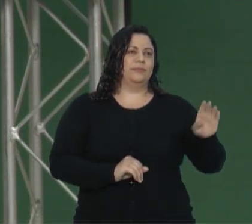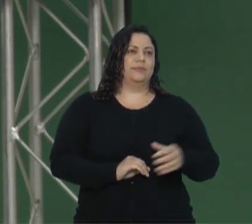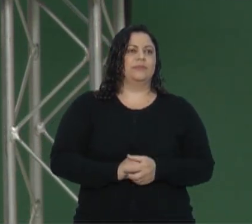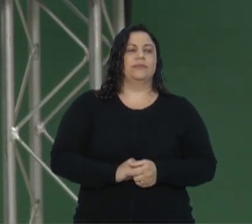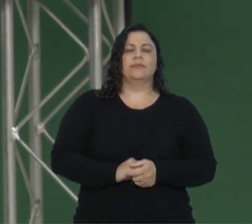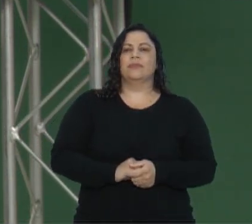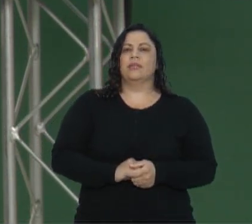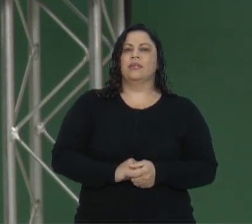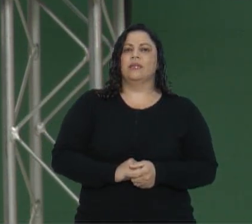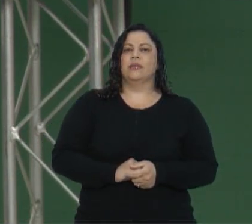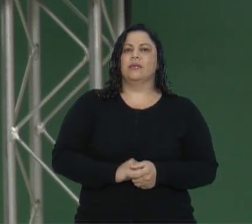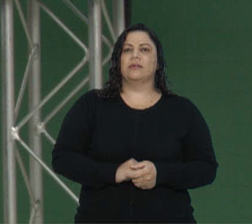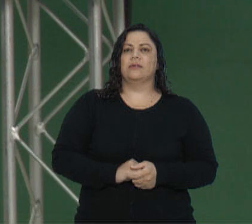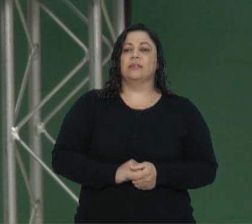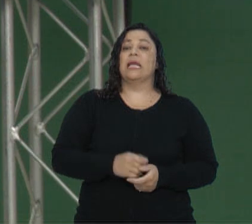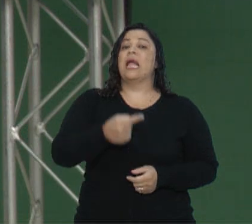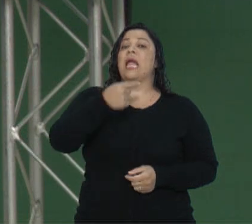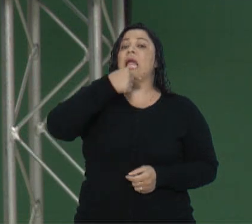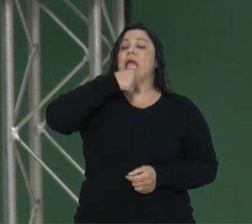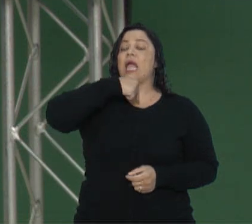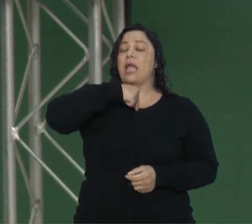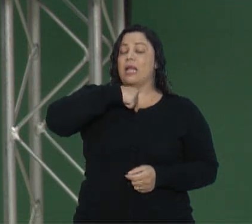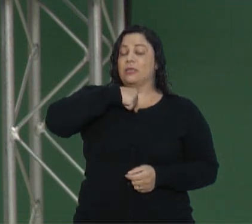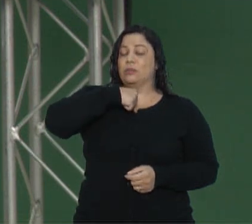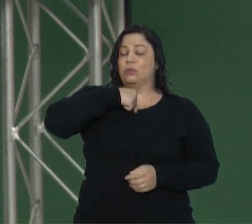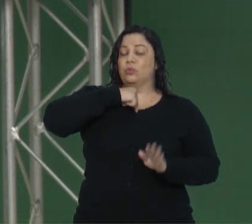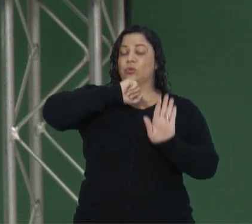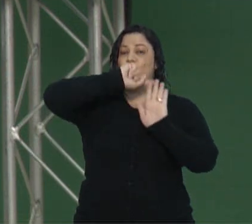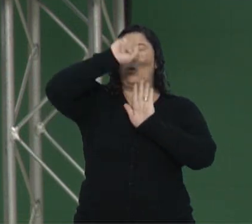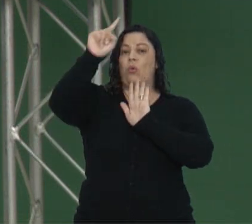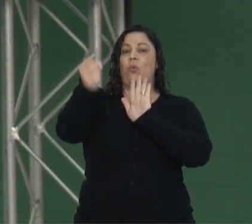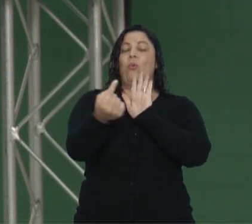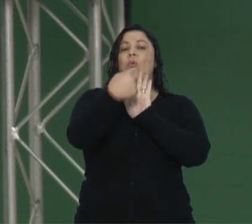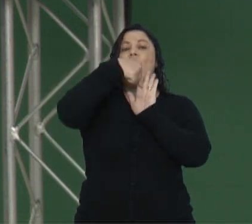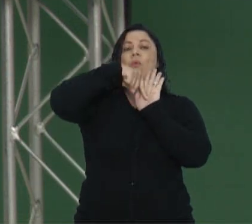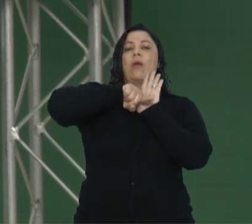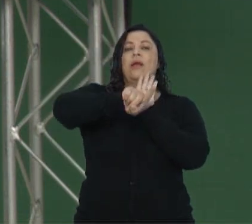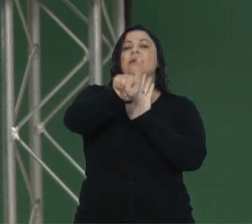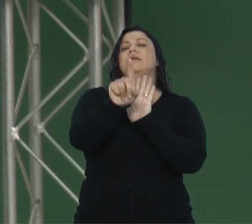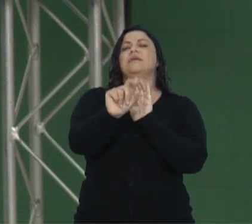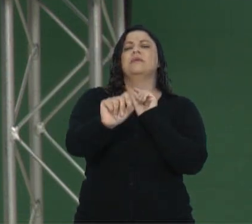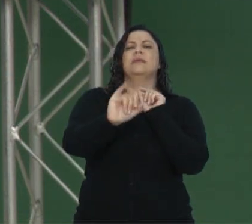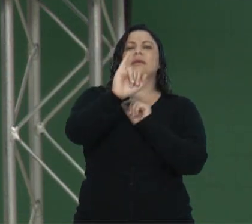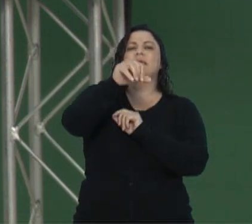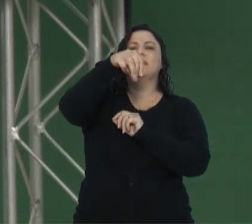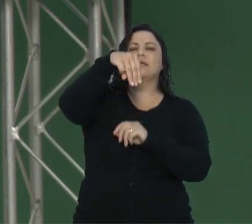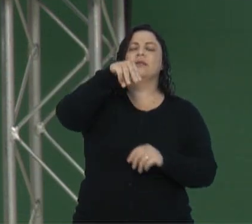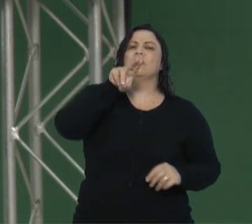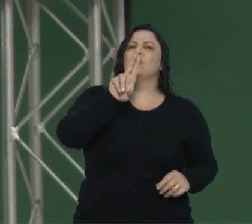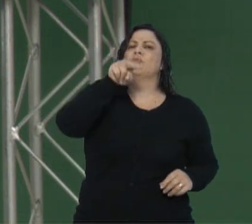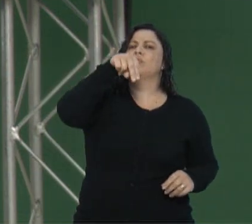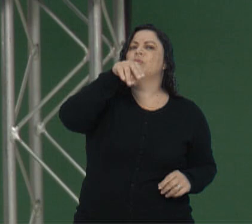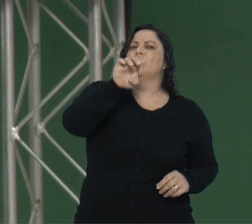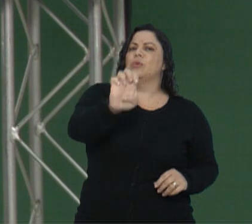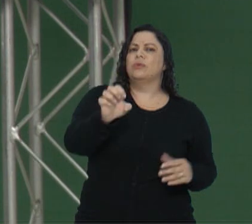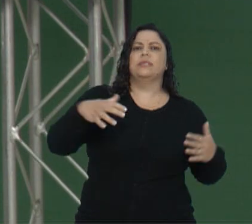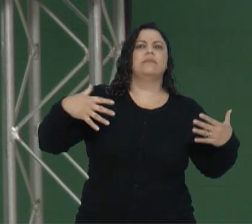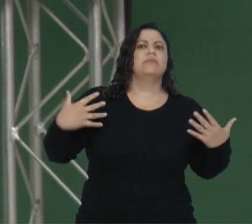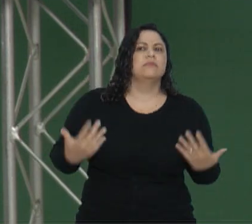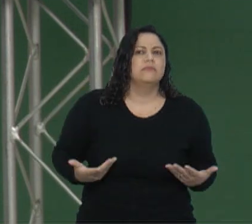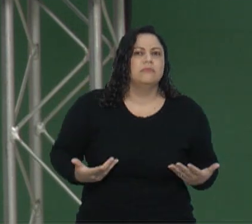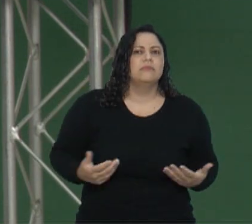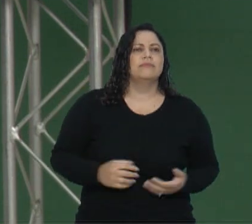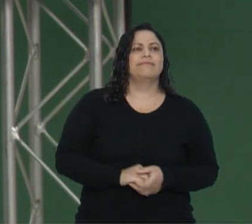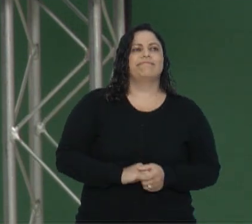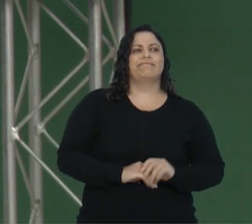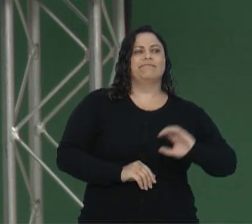imune... Aqui, ao vírus, estou imune de vírus, estou... Como que é isso? Letra C,